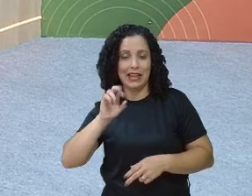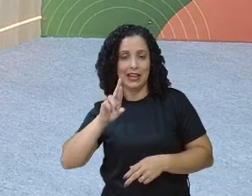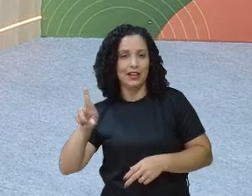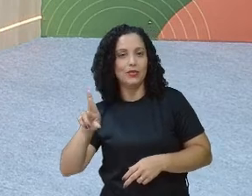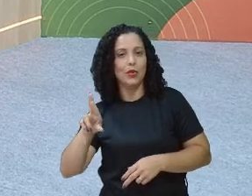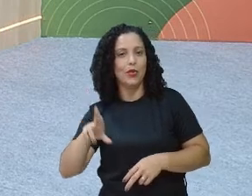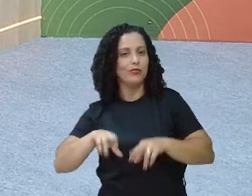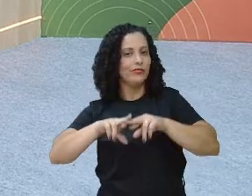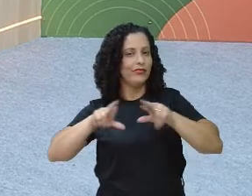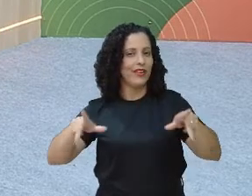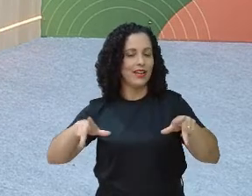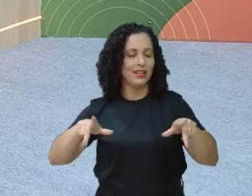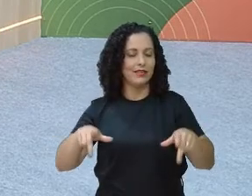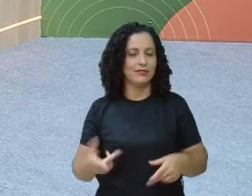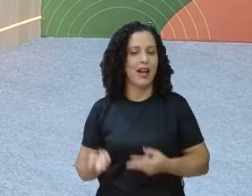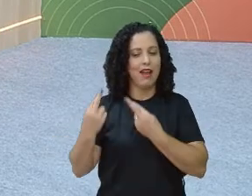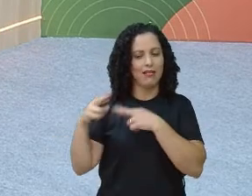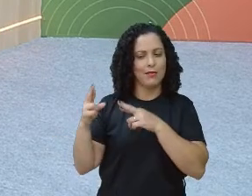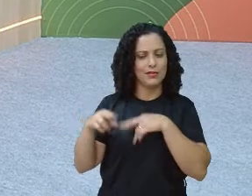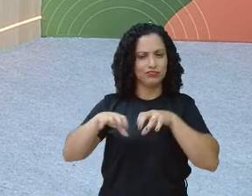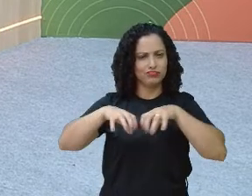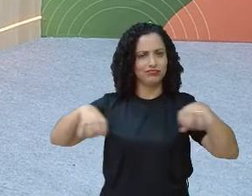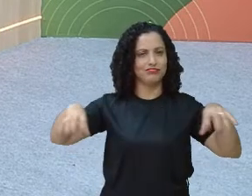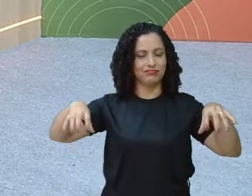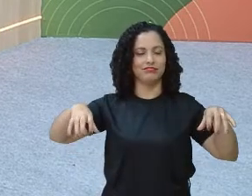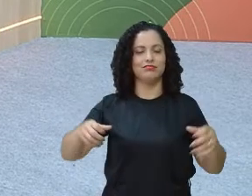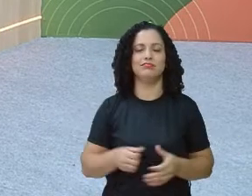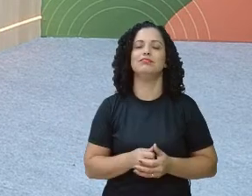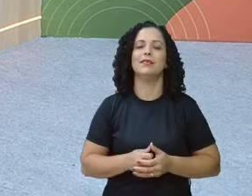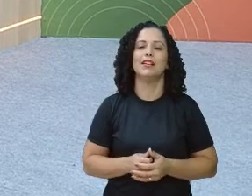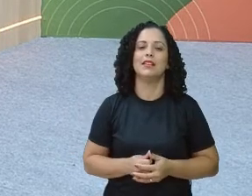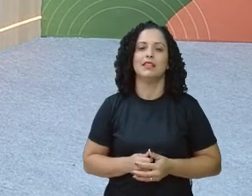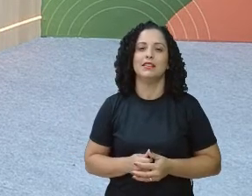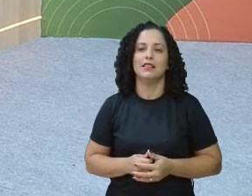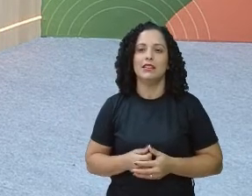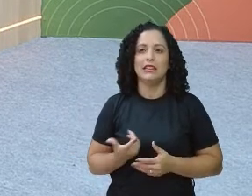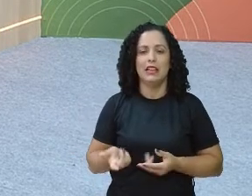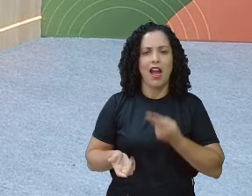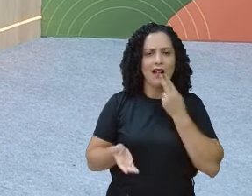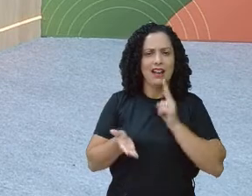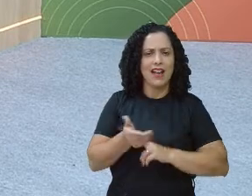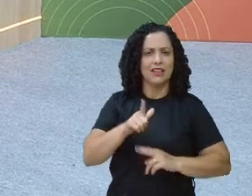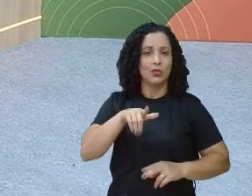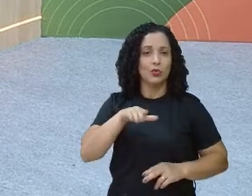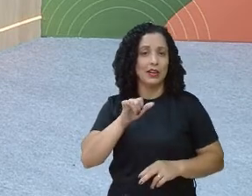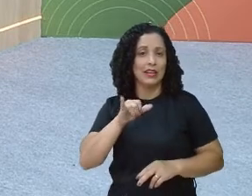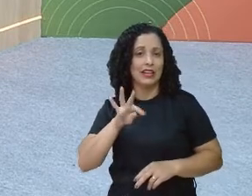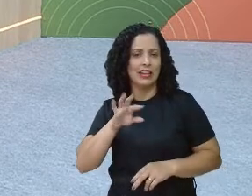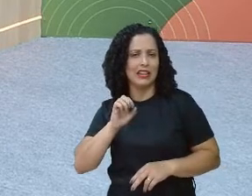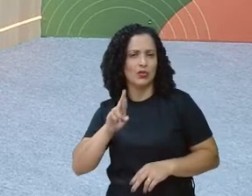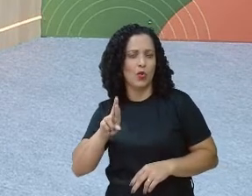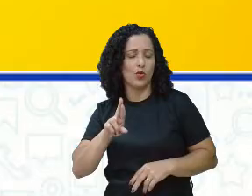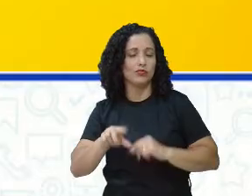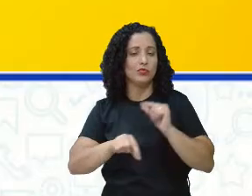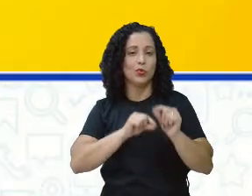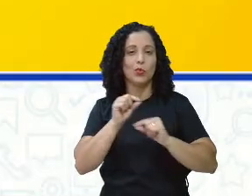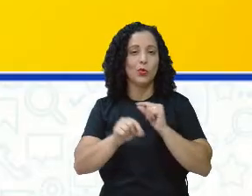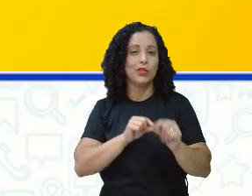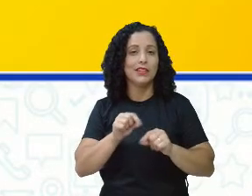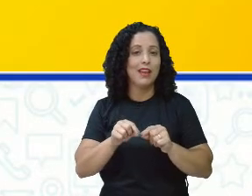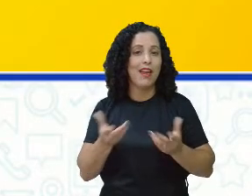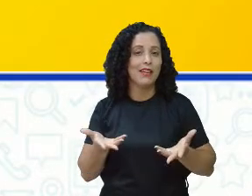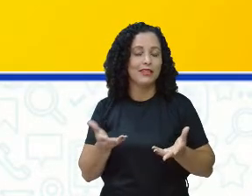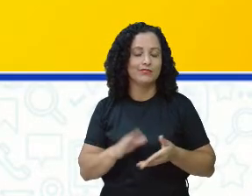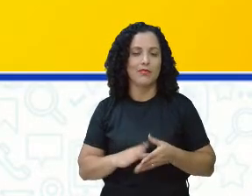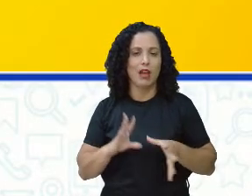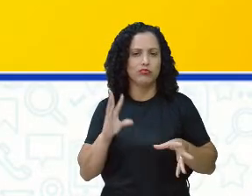carta de reclamação é quando eu tenho algum inconformismo para falar com as pessoas. E a carta do leitor, o que é? Bom, a carta do leitor é